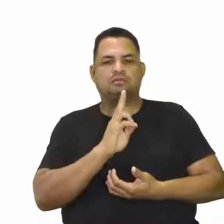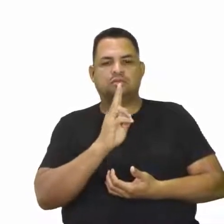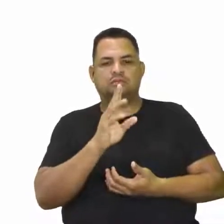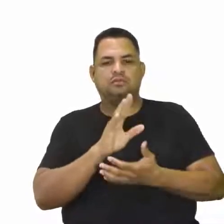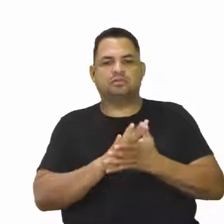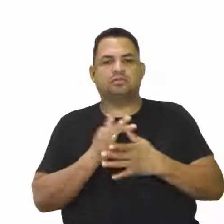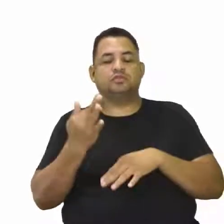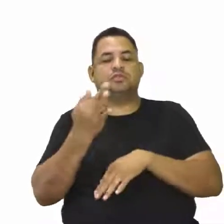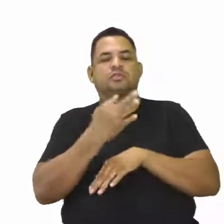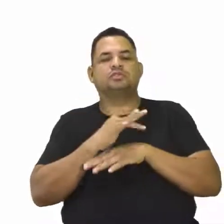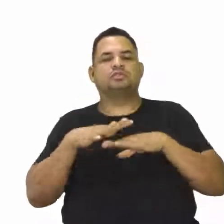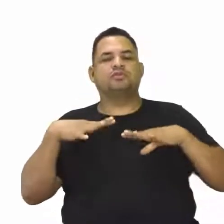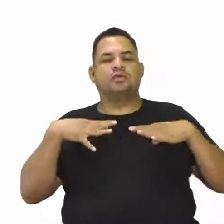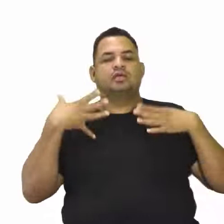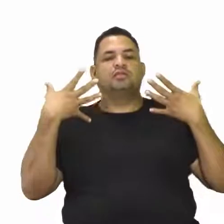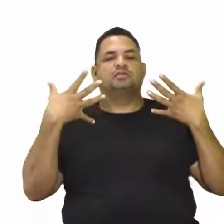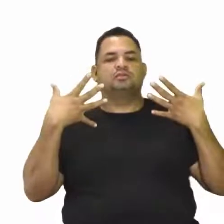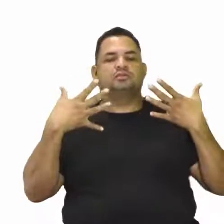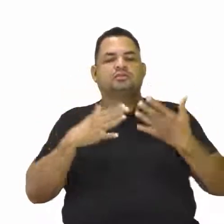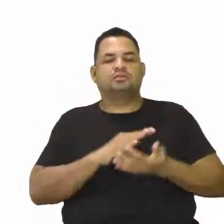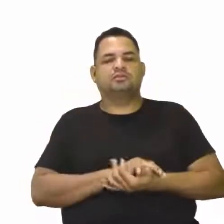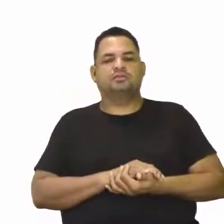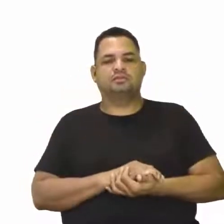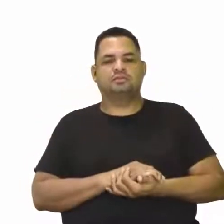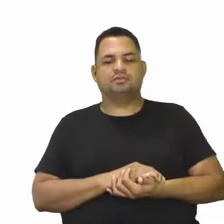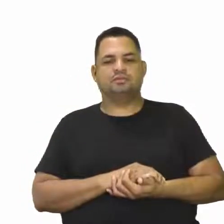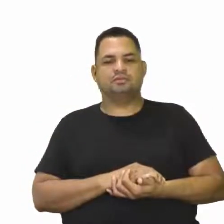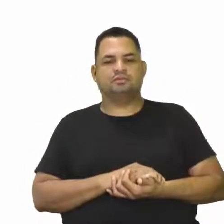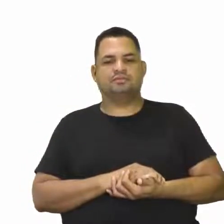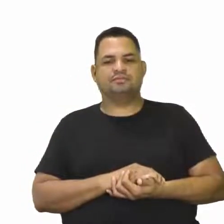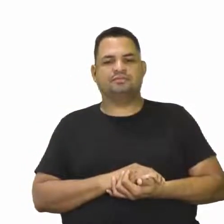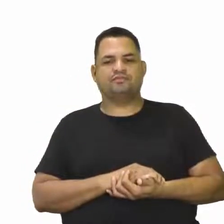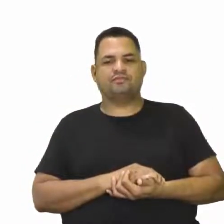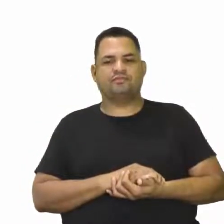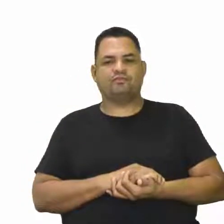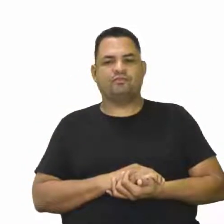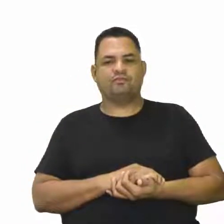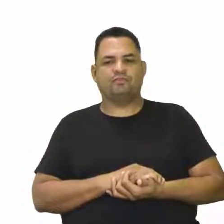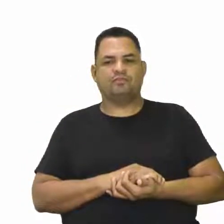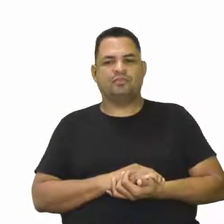suas férias? Eu pretendo.